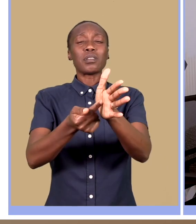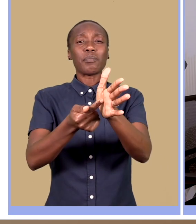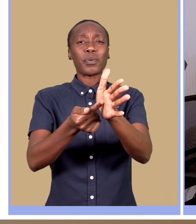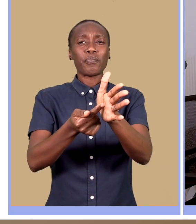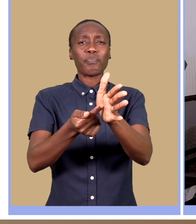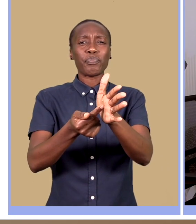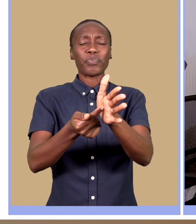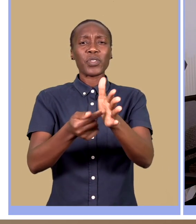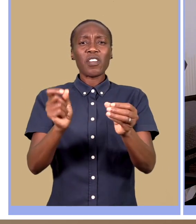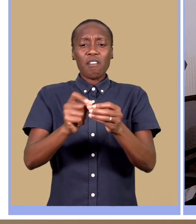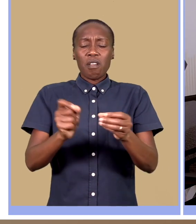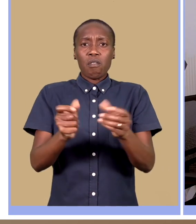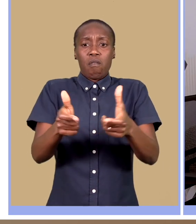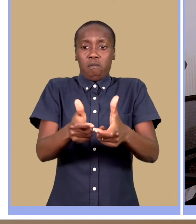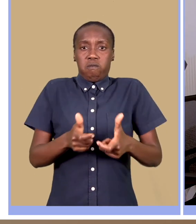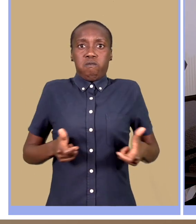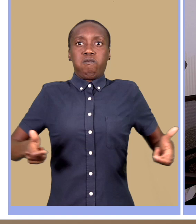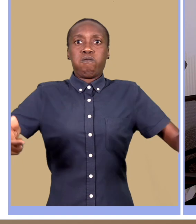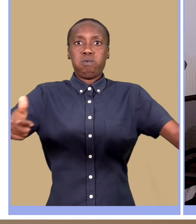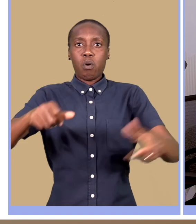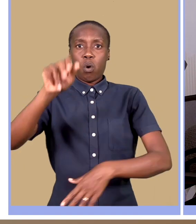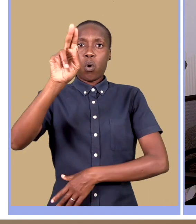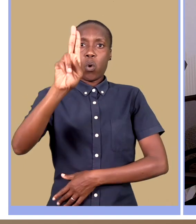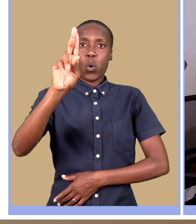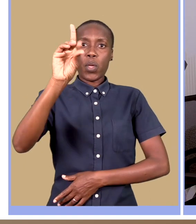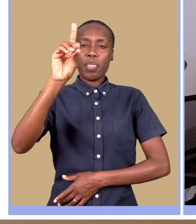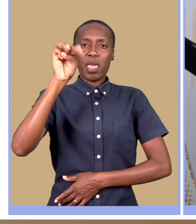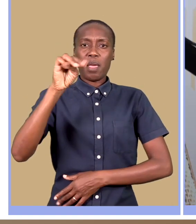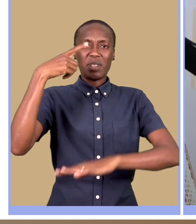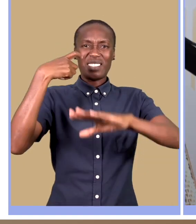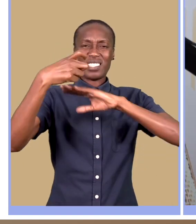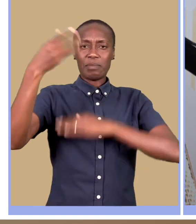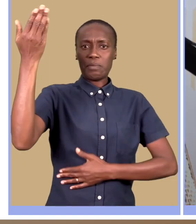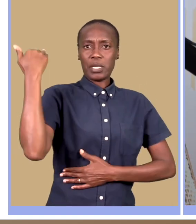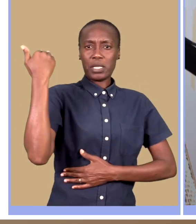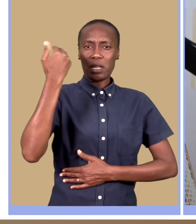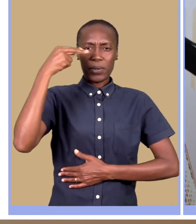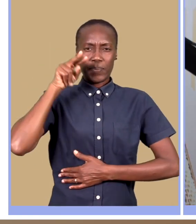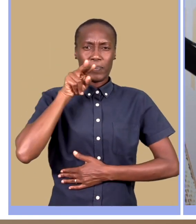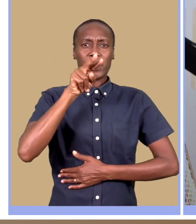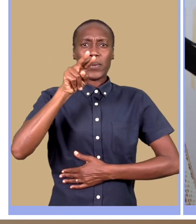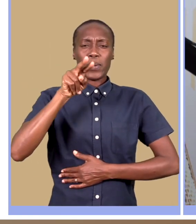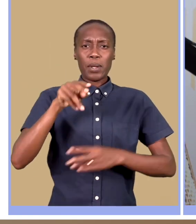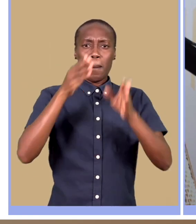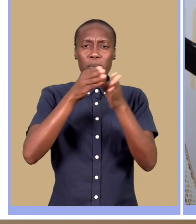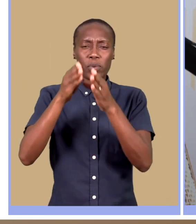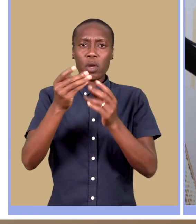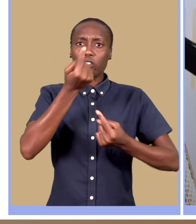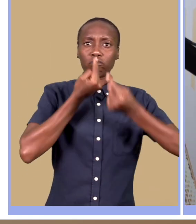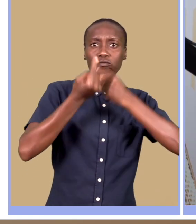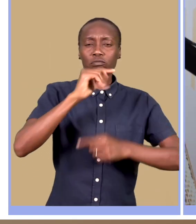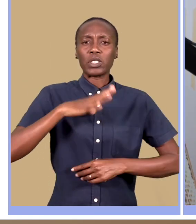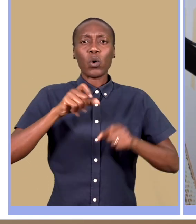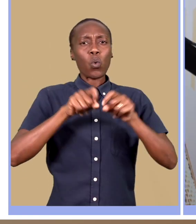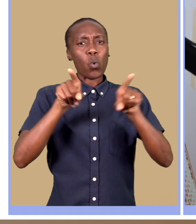eu estava a assistir a um painel numa conferência na UDM semana passada e havia lá colegas da